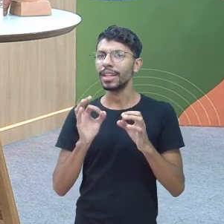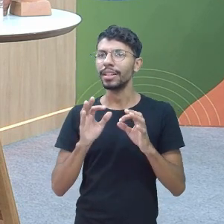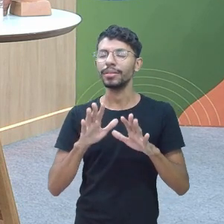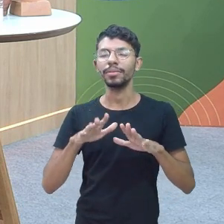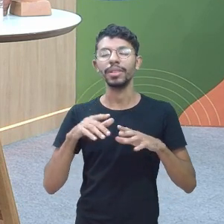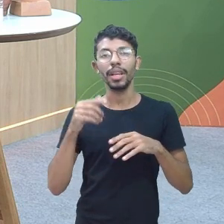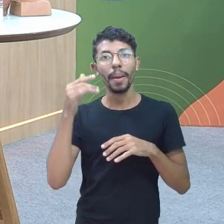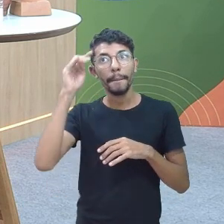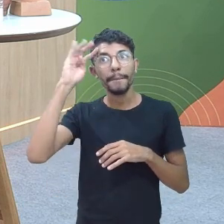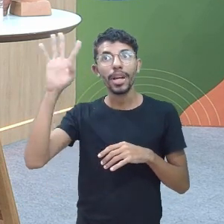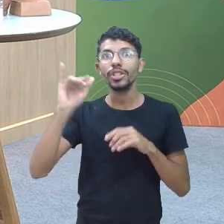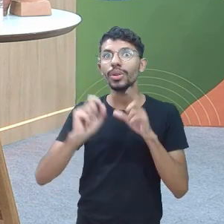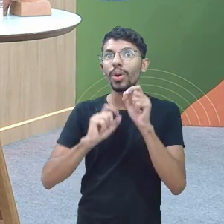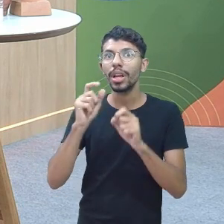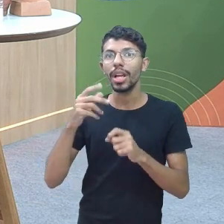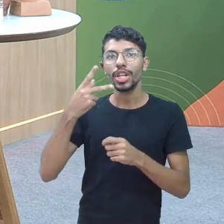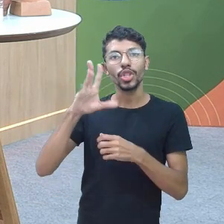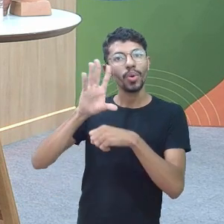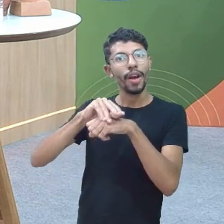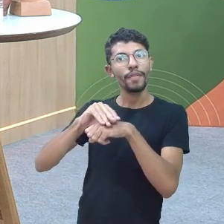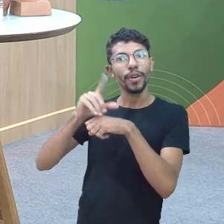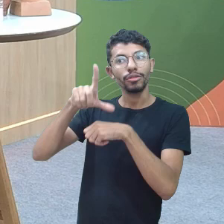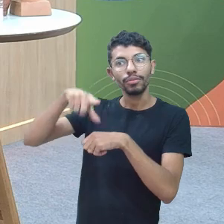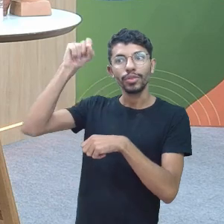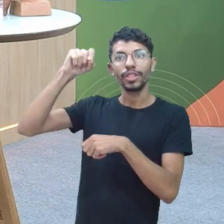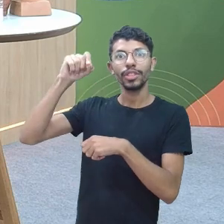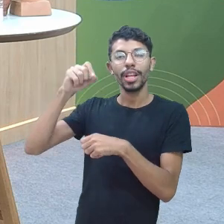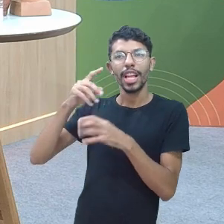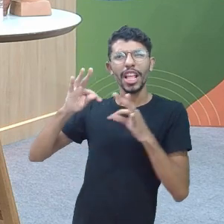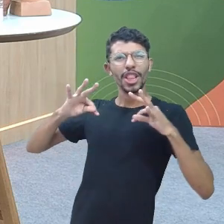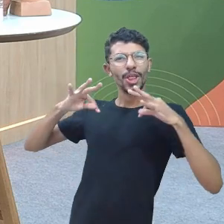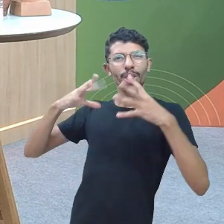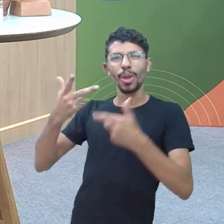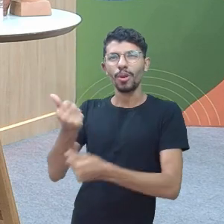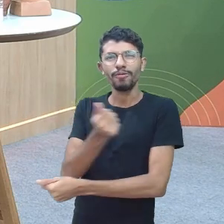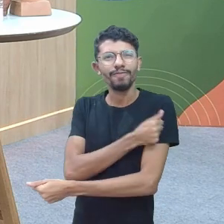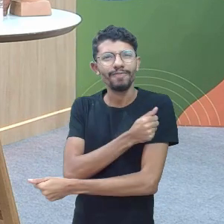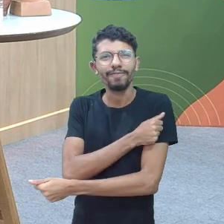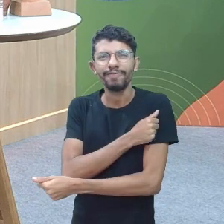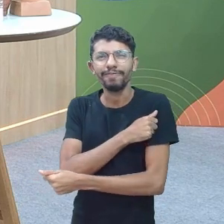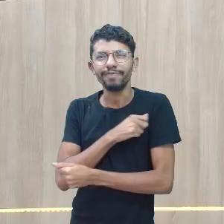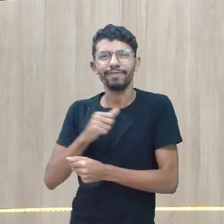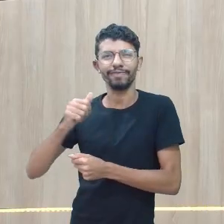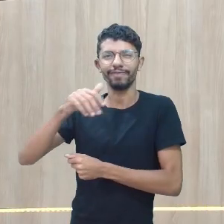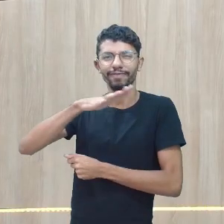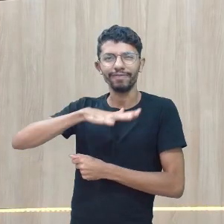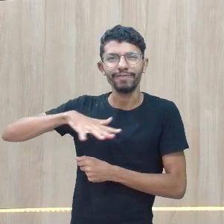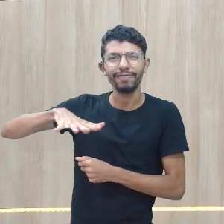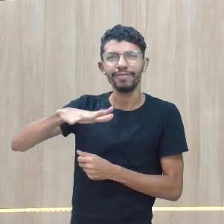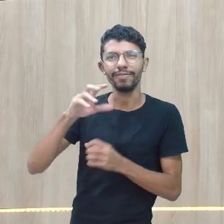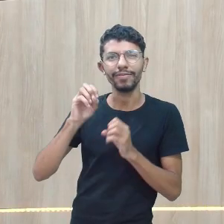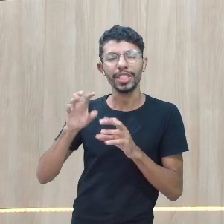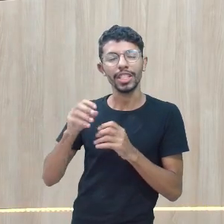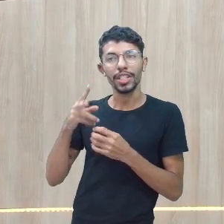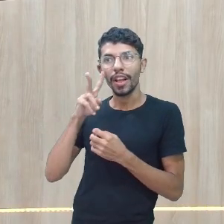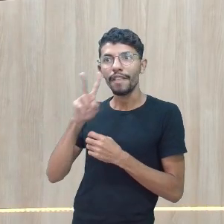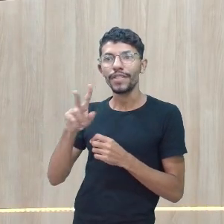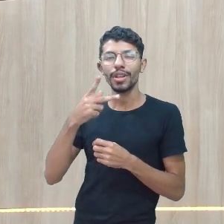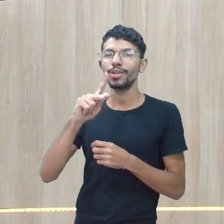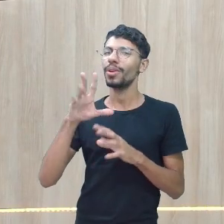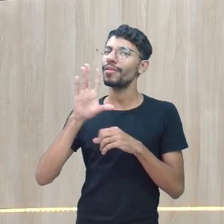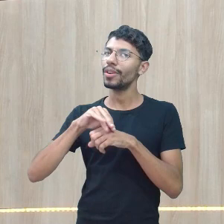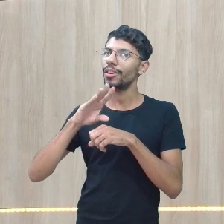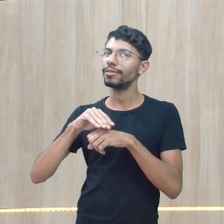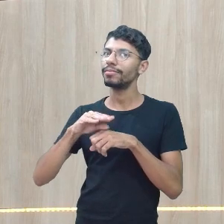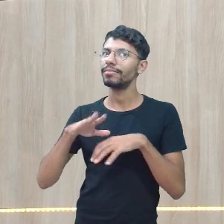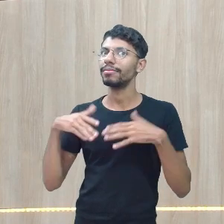Foi selecionada e todos os colegas da rede estão vendo aí a atividade de vocês. Legal, não é, pessoal? Então, conto com